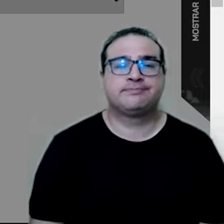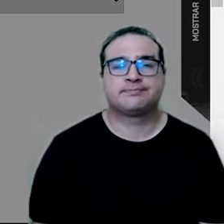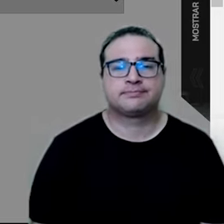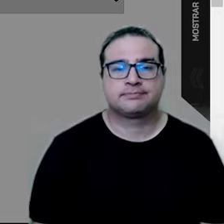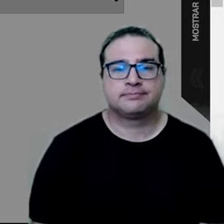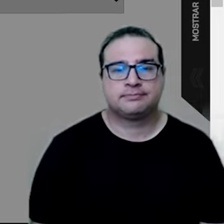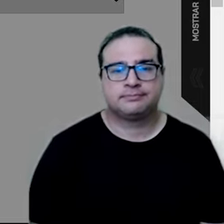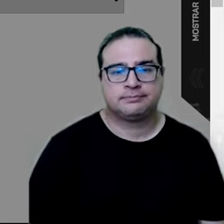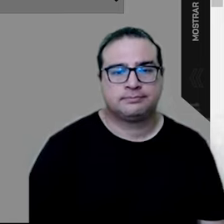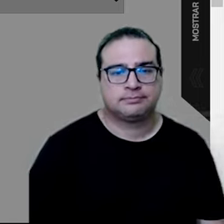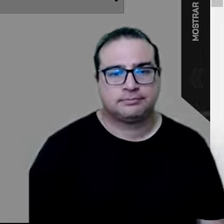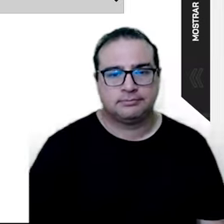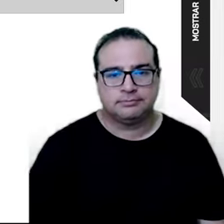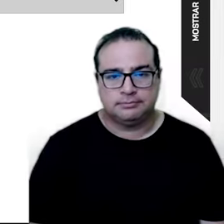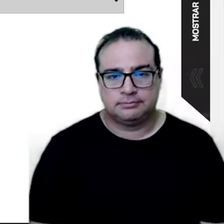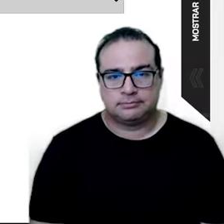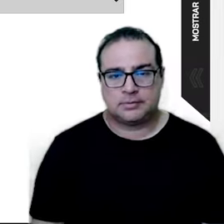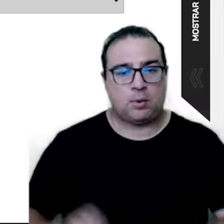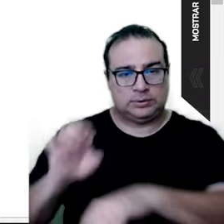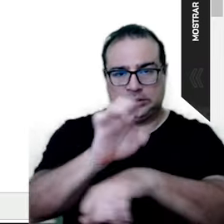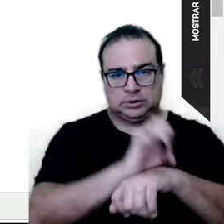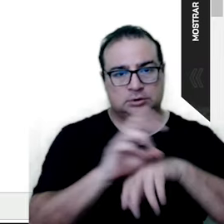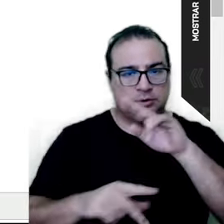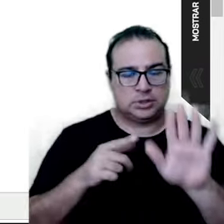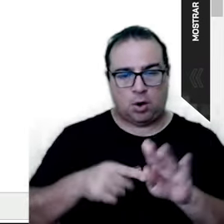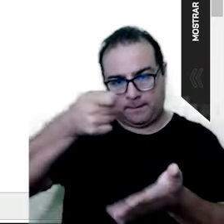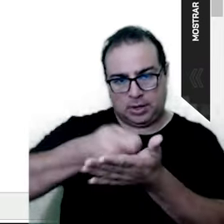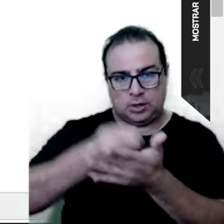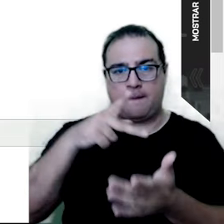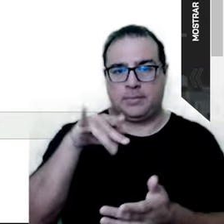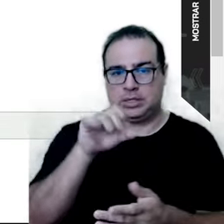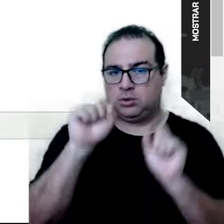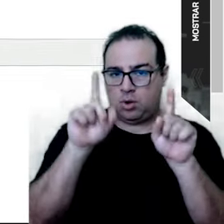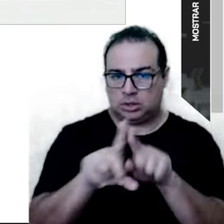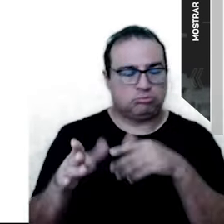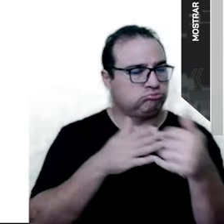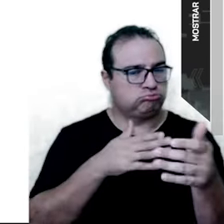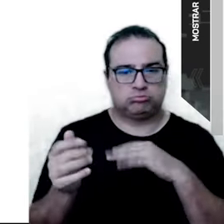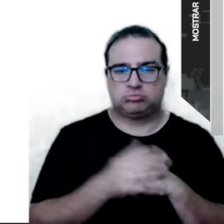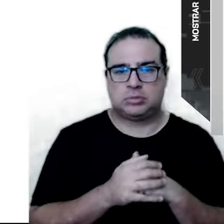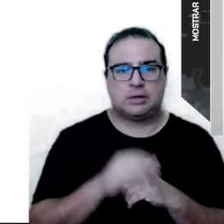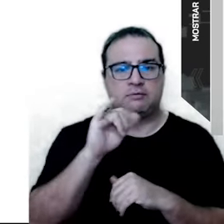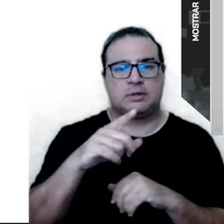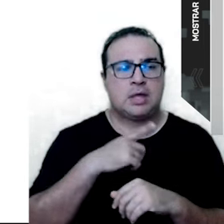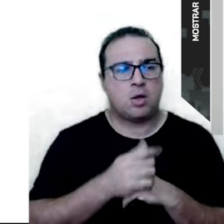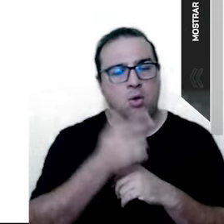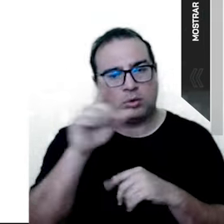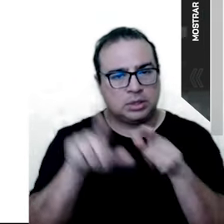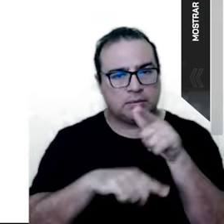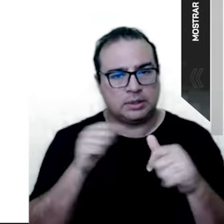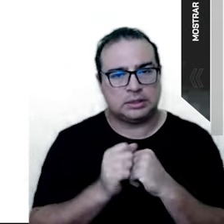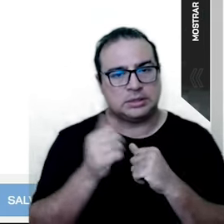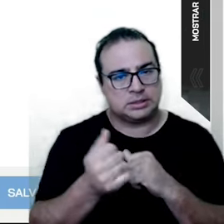102 quando é uma operação interestadual aí ele já te obriga a fazer o PIS a mesma coisa ó independente situação outras